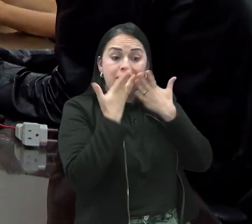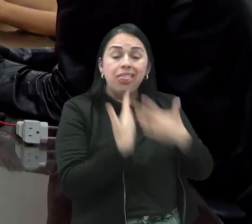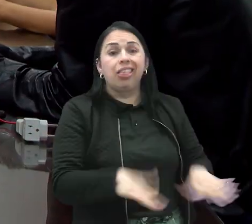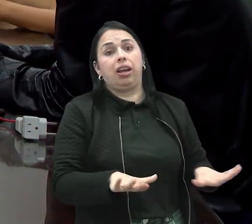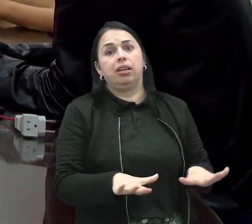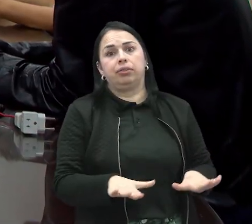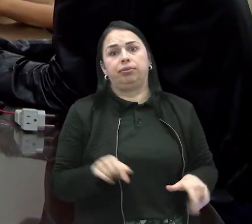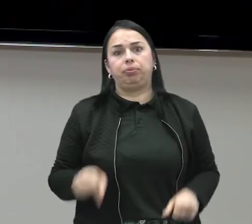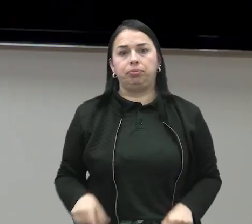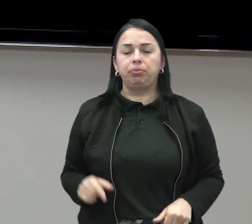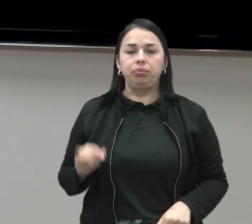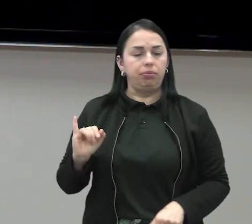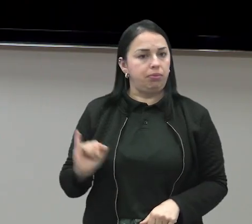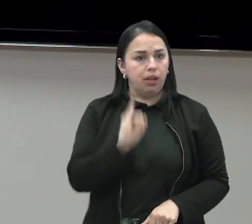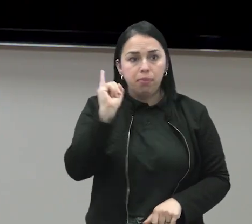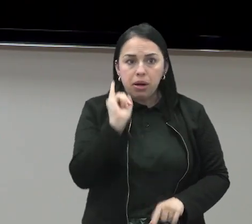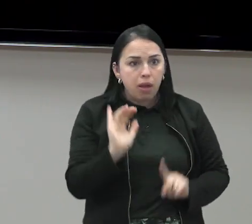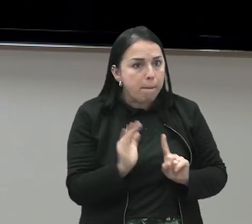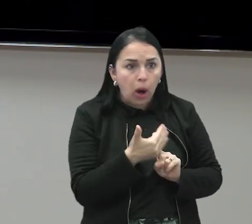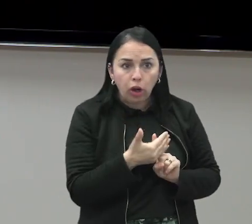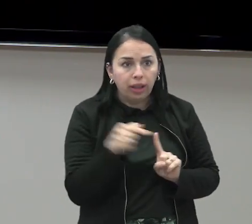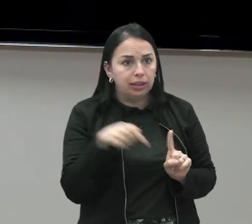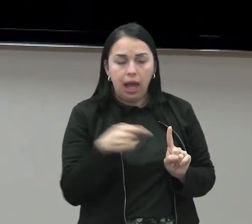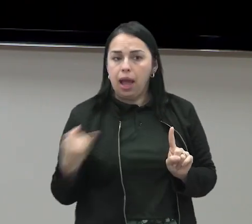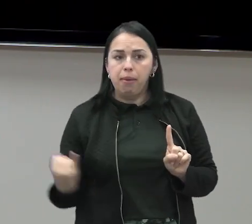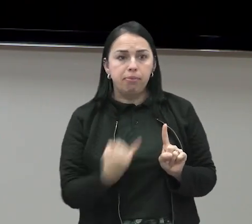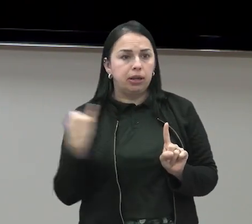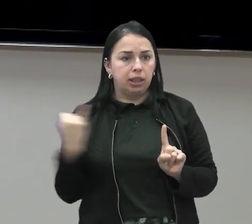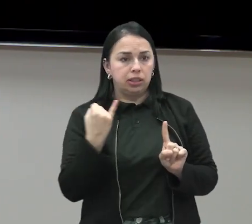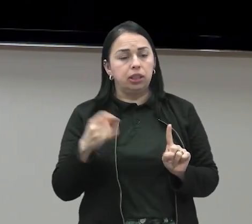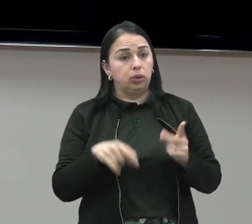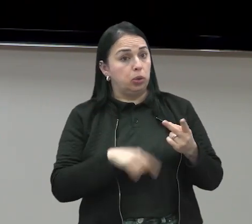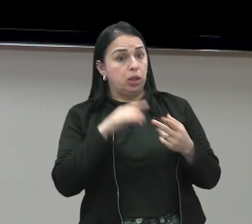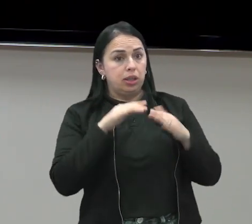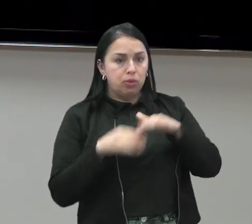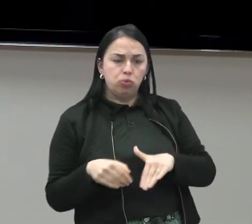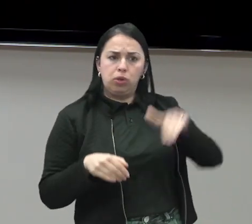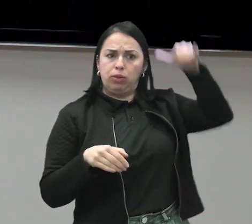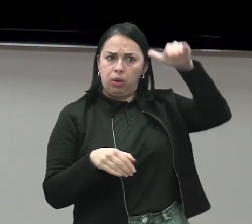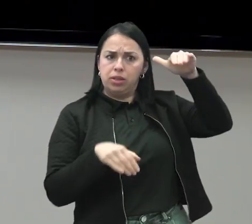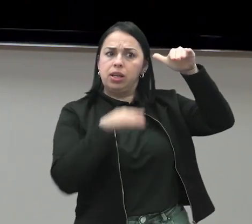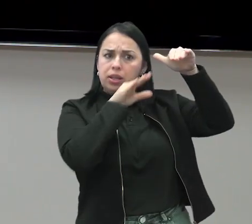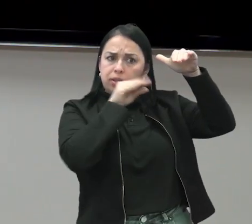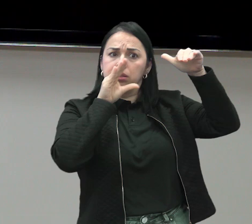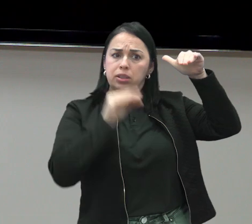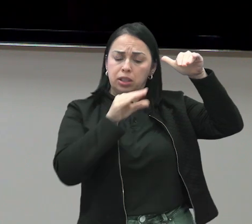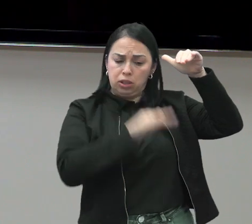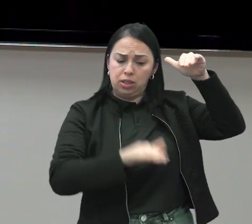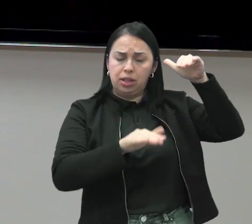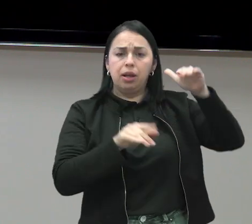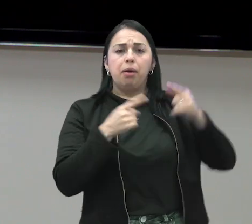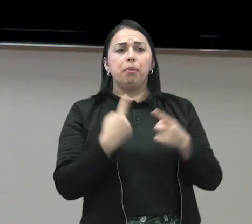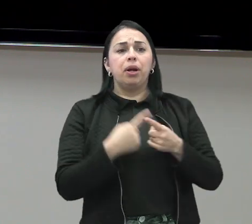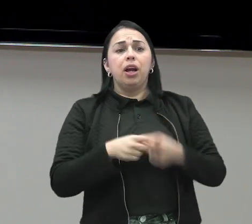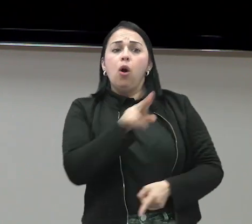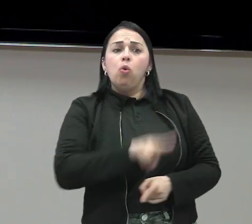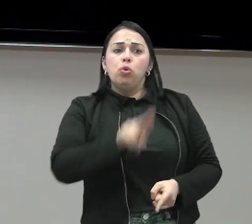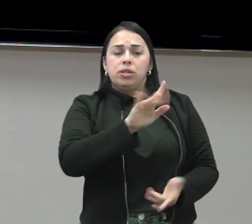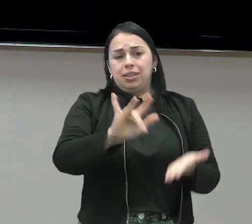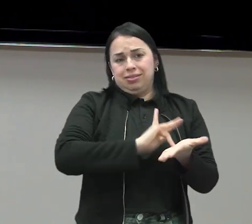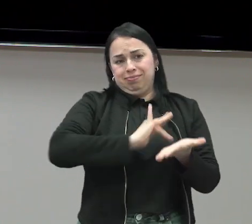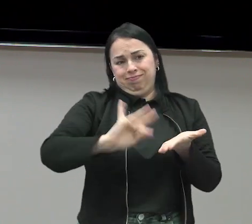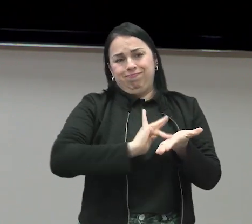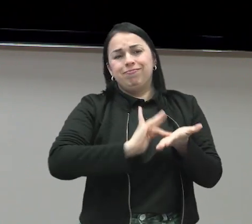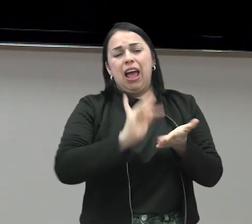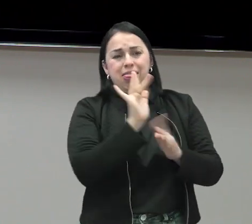proteção à infância. É fundamental a proteção da infância, a proteção do adolescente, das crianças que estão nesse ambiente digital, né?